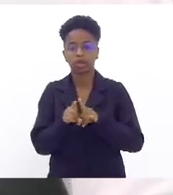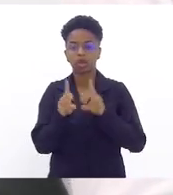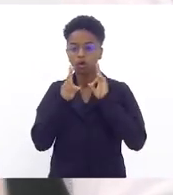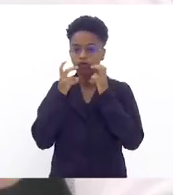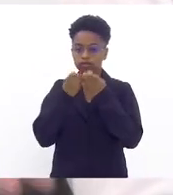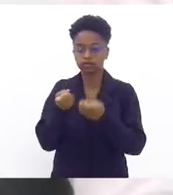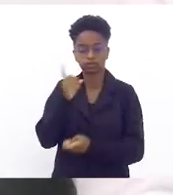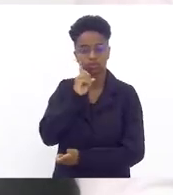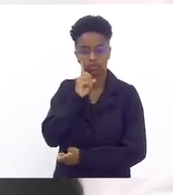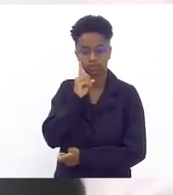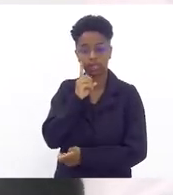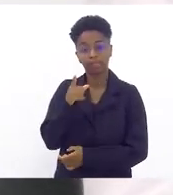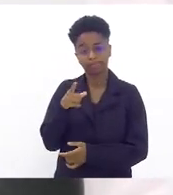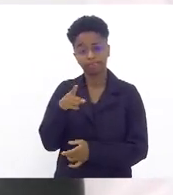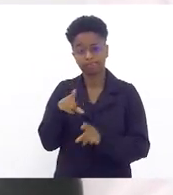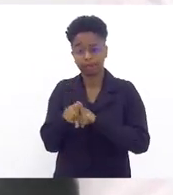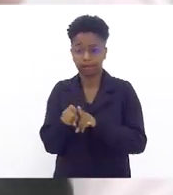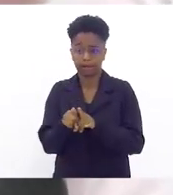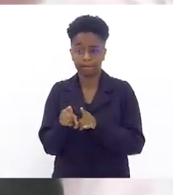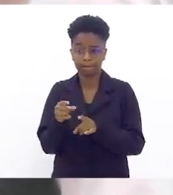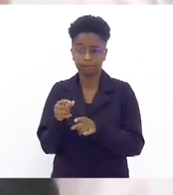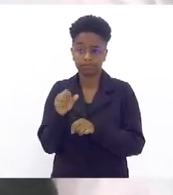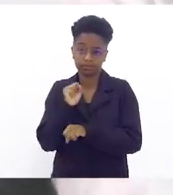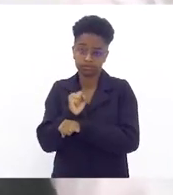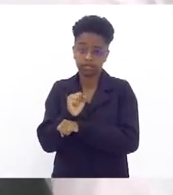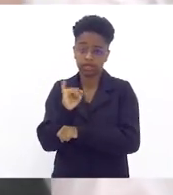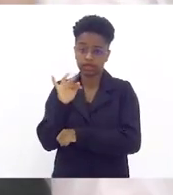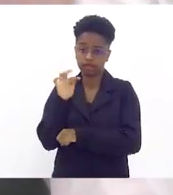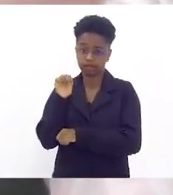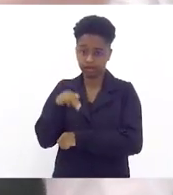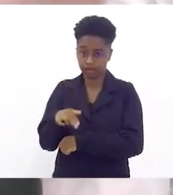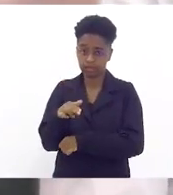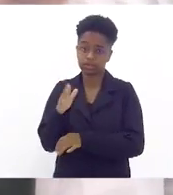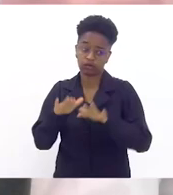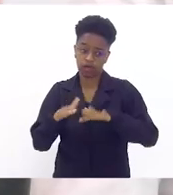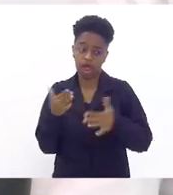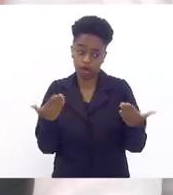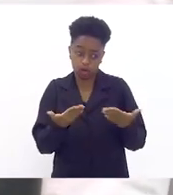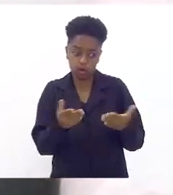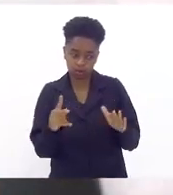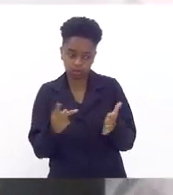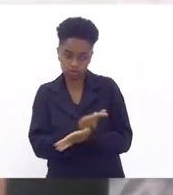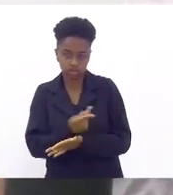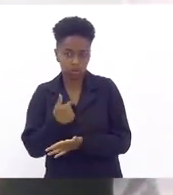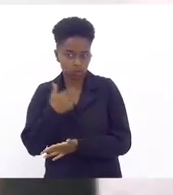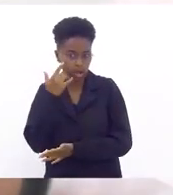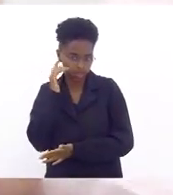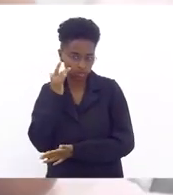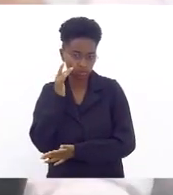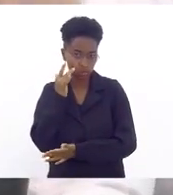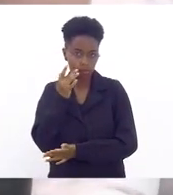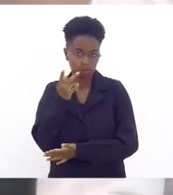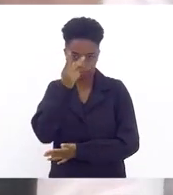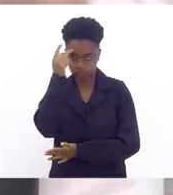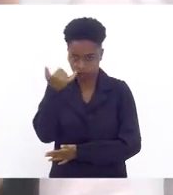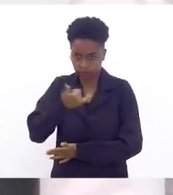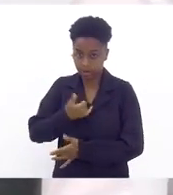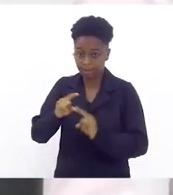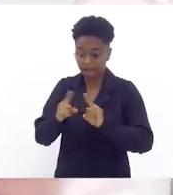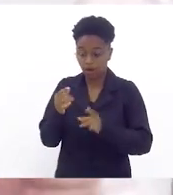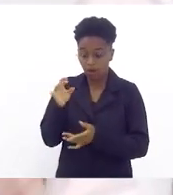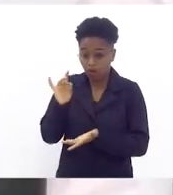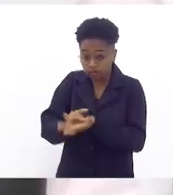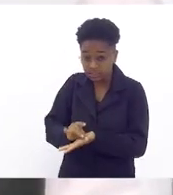vistoria técnica do funk que me parece agora que estamos sendo informados que foi realizada né não tivemos sido oficialmente